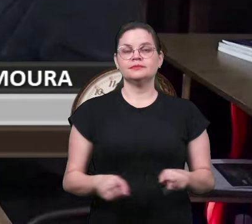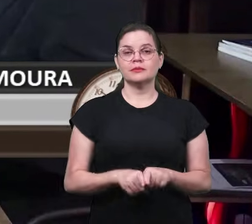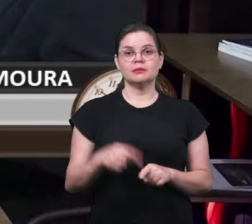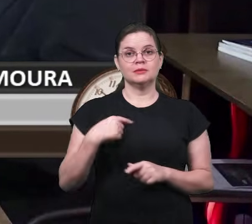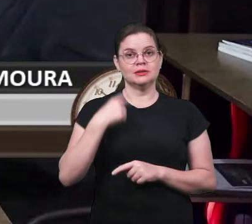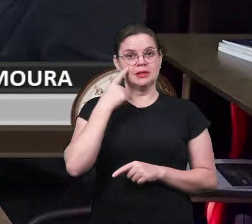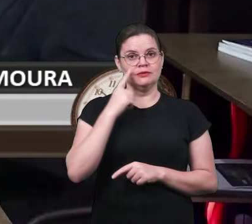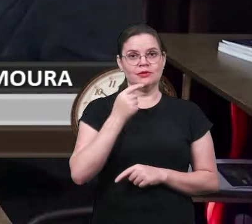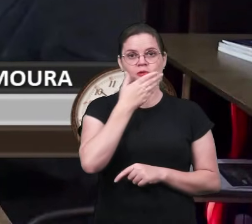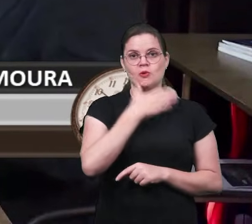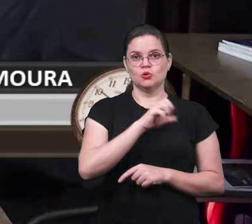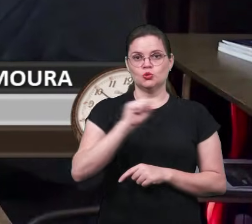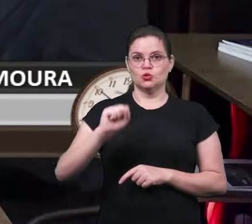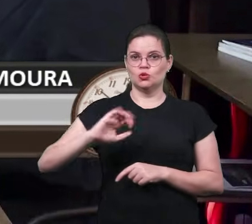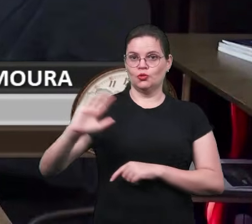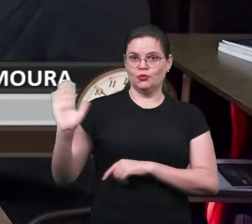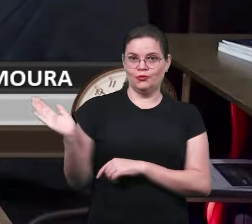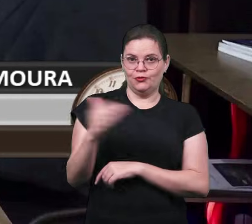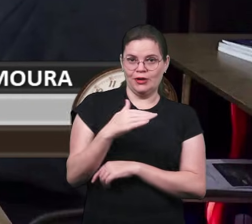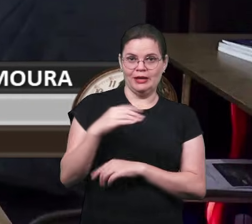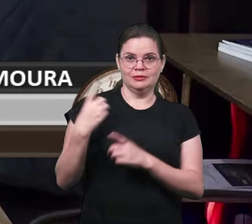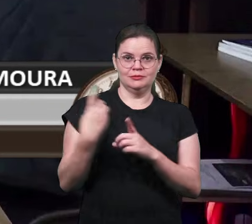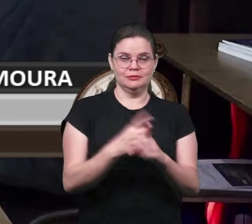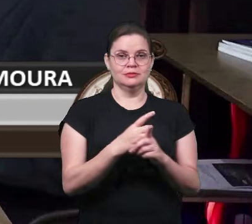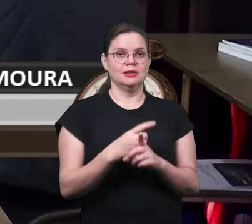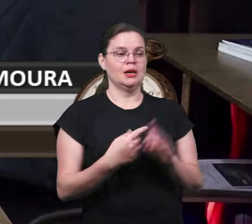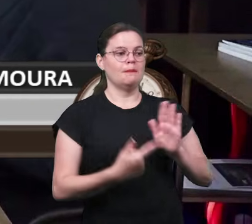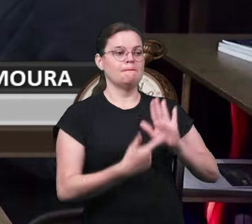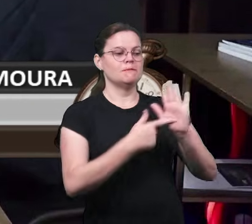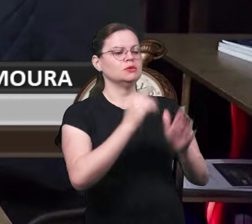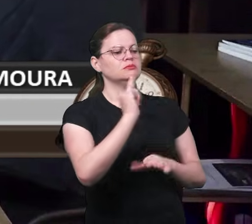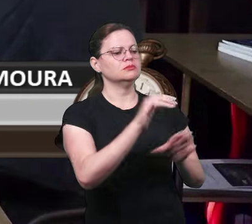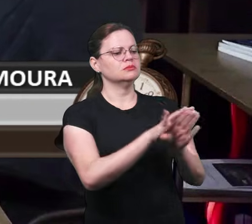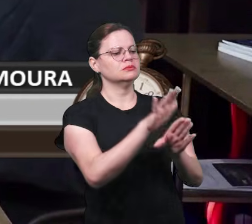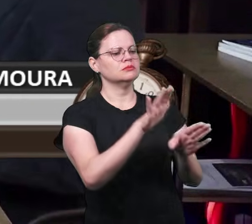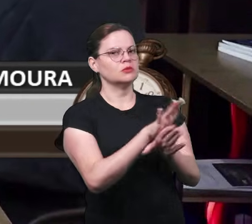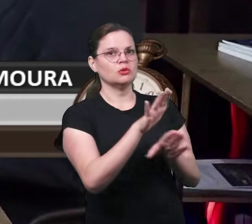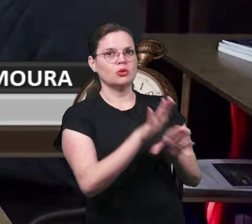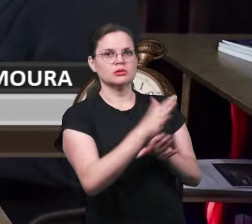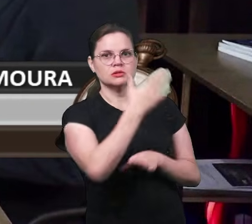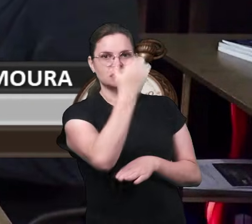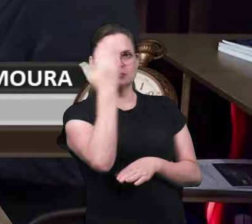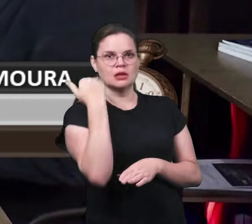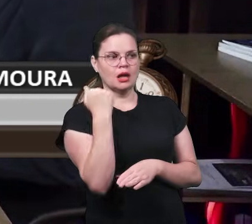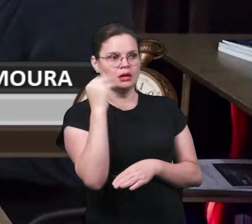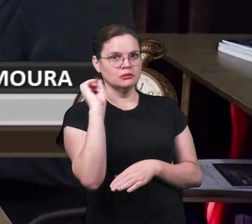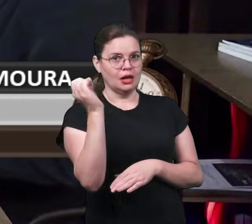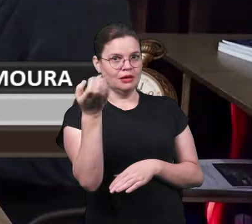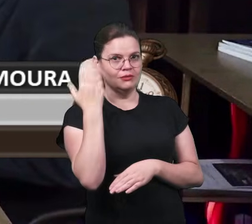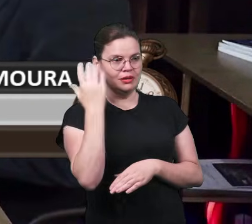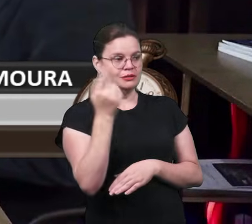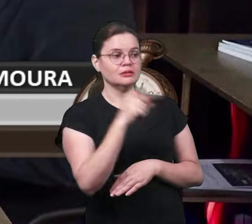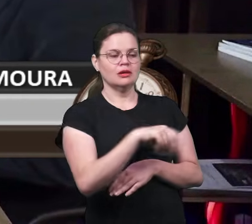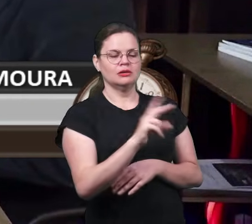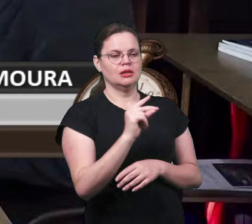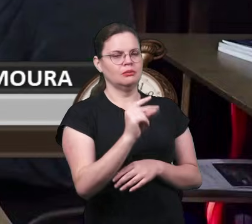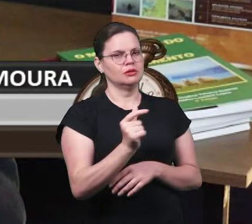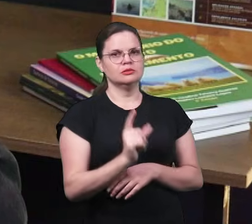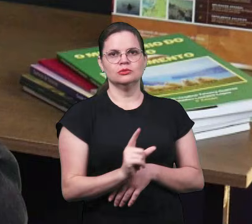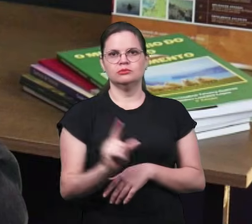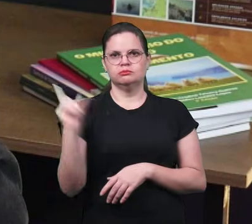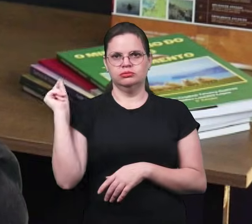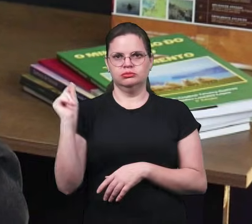vem, e nós vamos ver isso aqui, traz a revelação e vai embora. Então, essa importância de nós